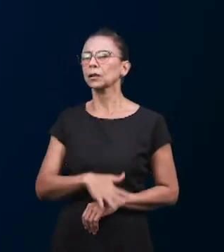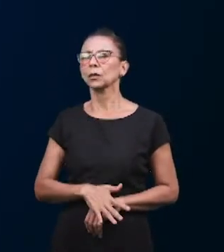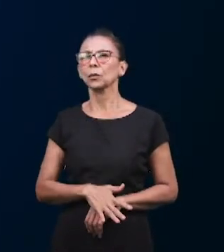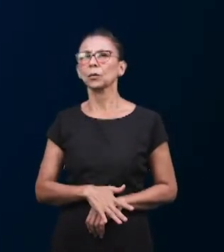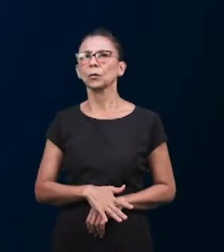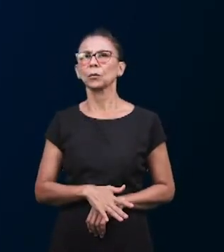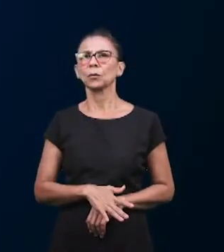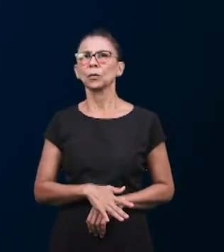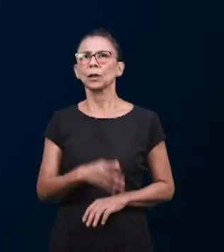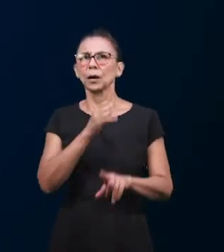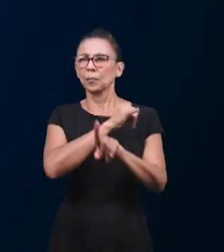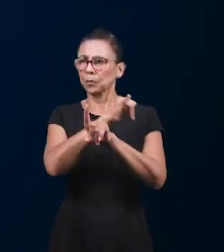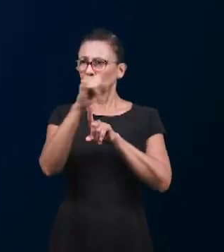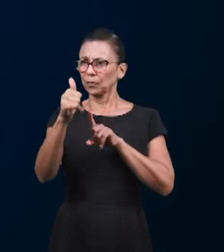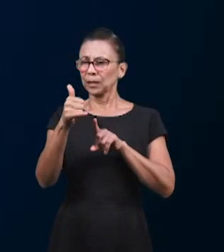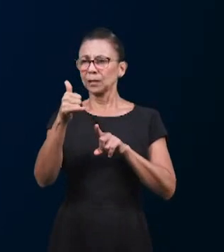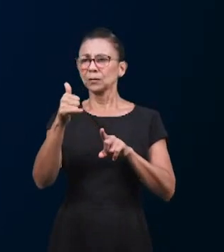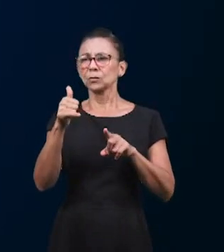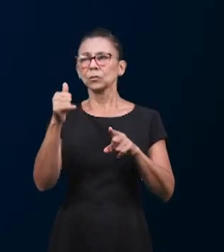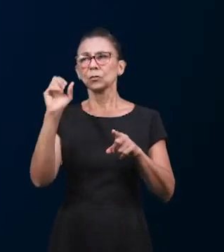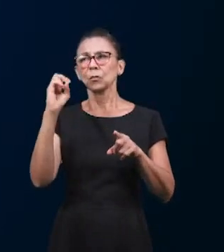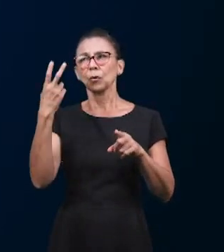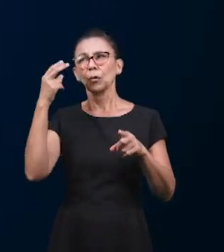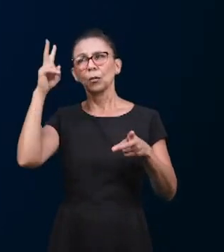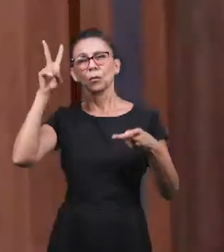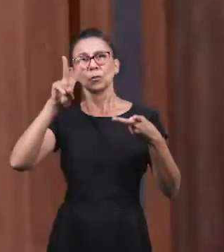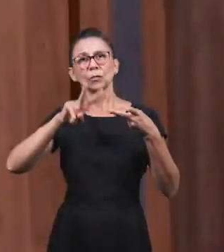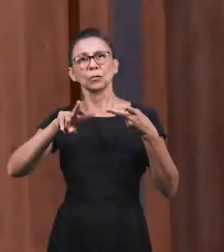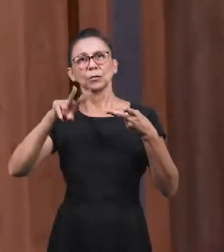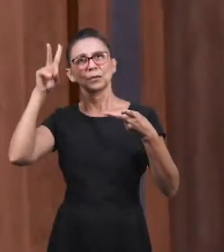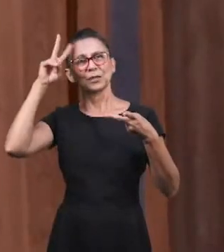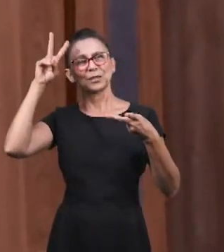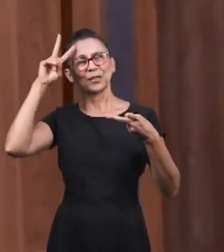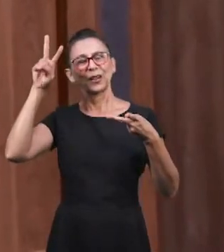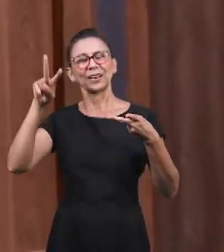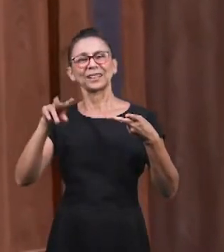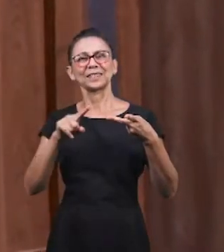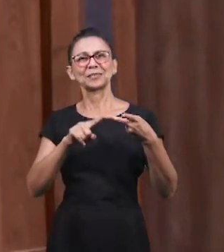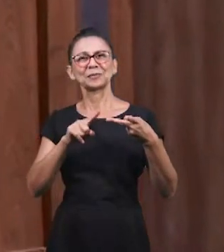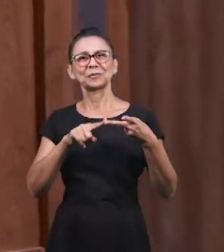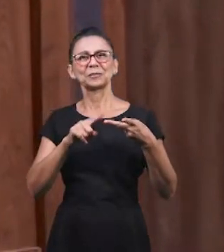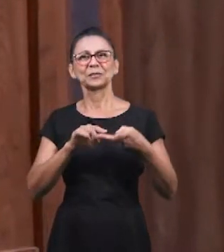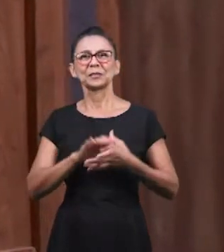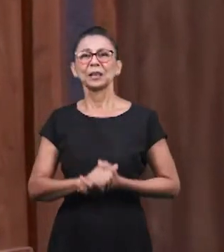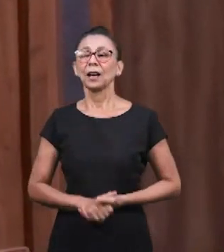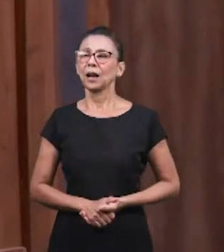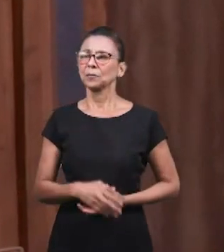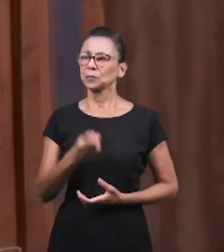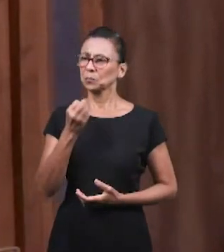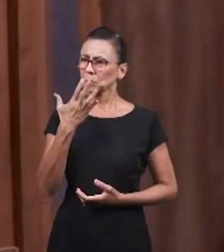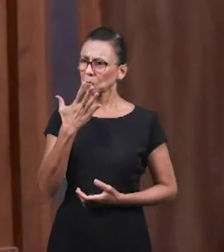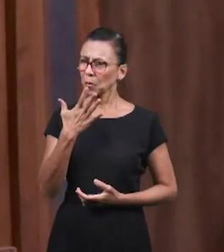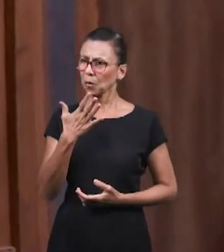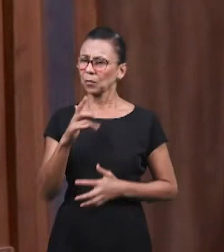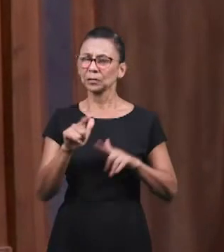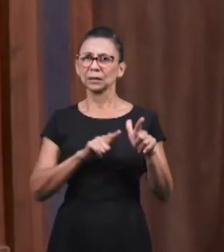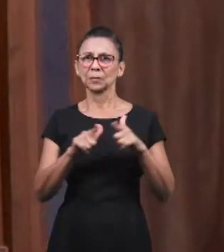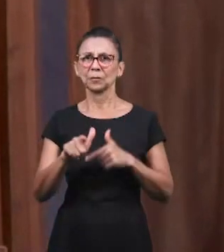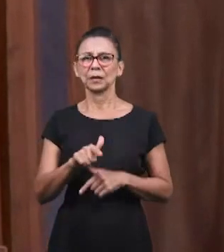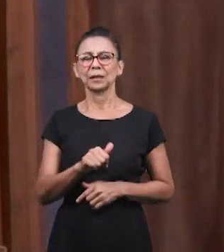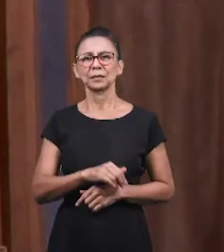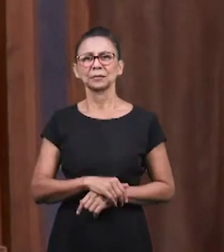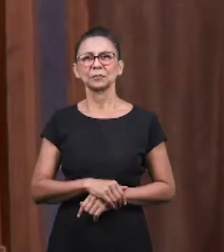Bíblia? Aspecto profético. Amém. Glória a Jesus. Professora, muito bem o trabalho que a professora fez aí, né? A